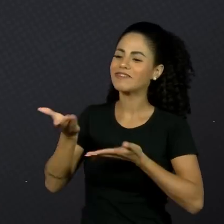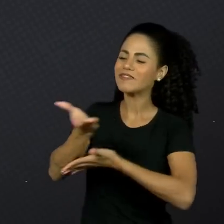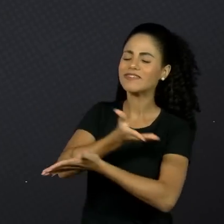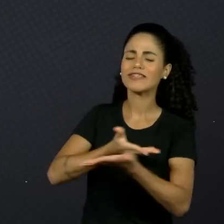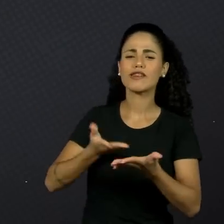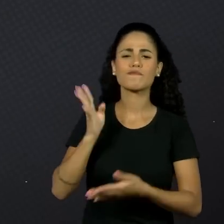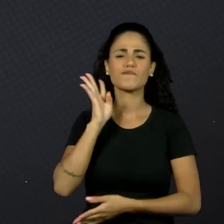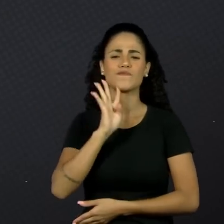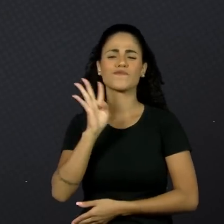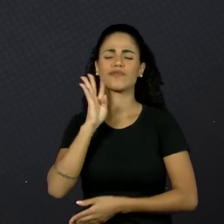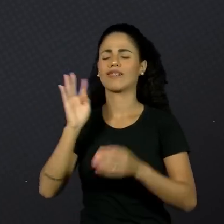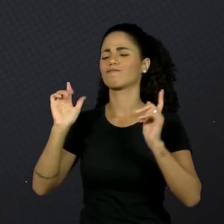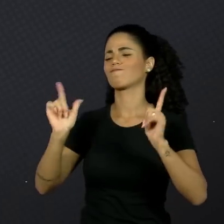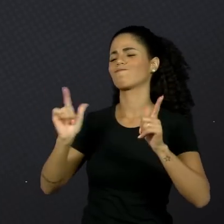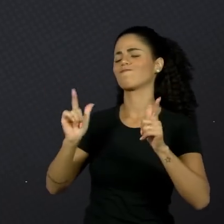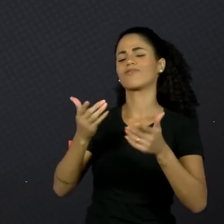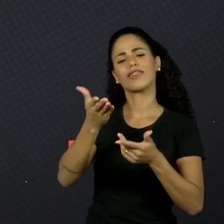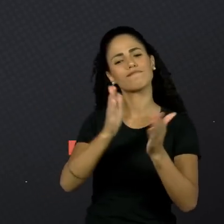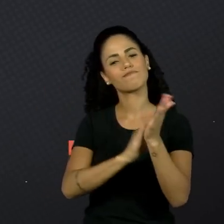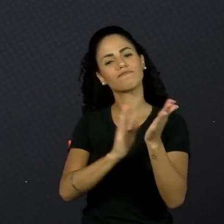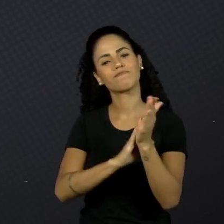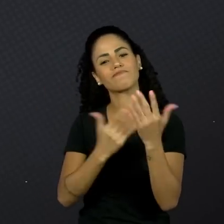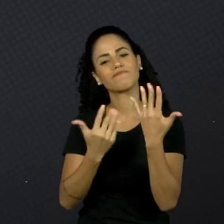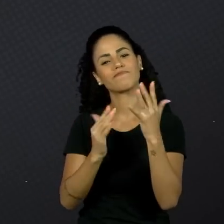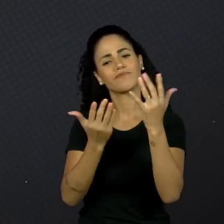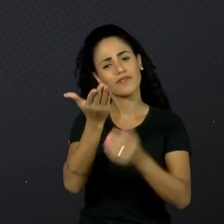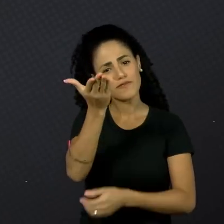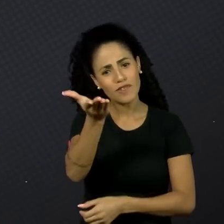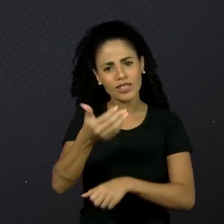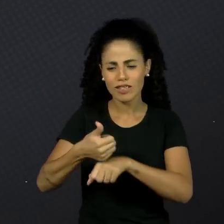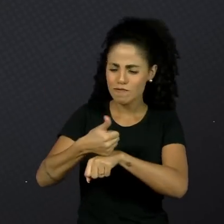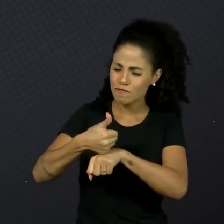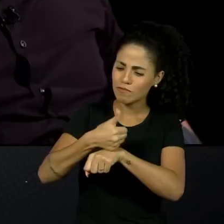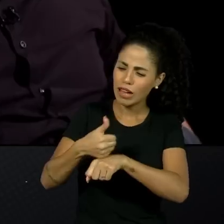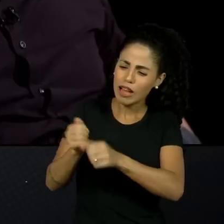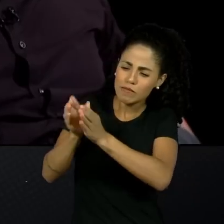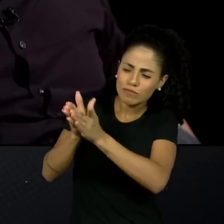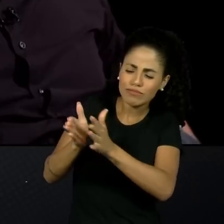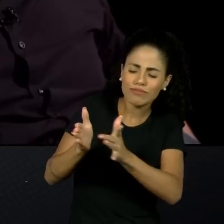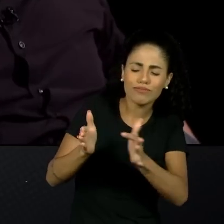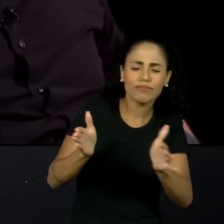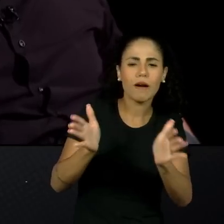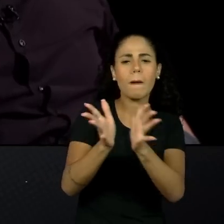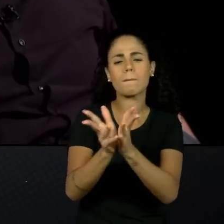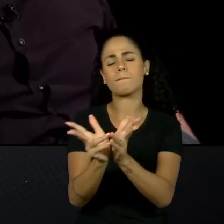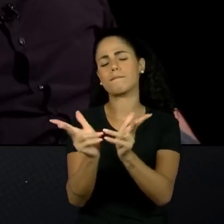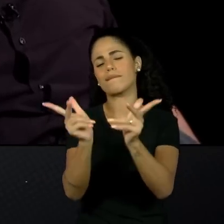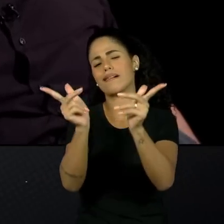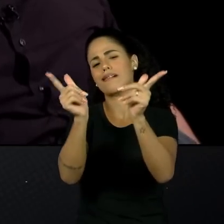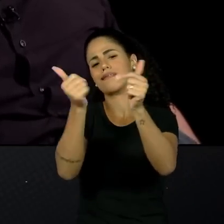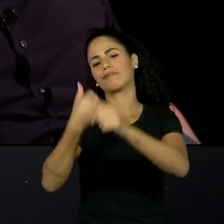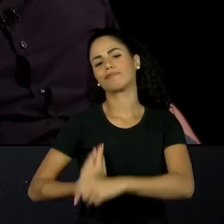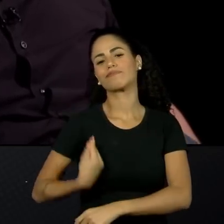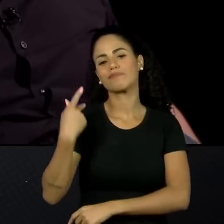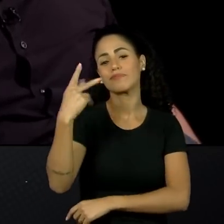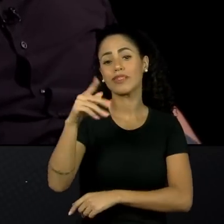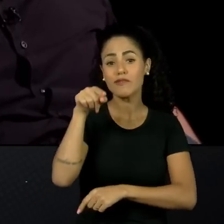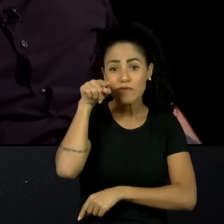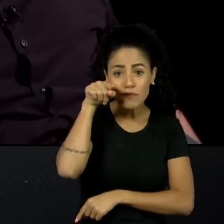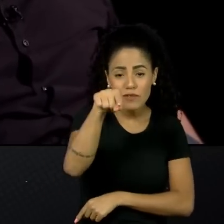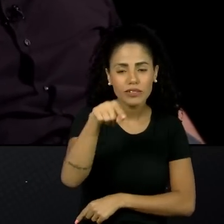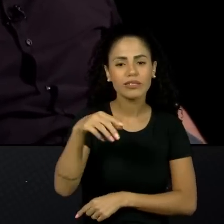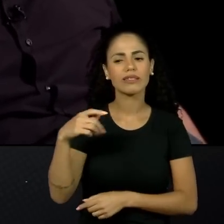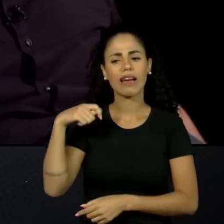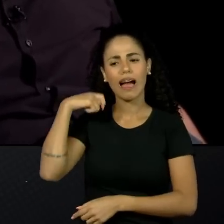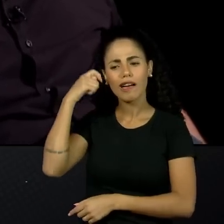Nossa Senhora. E eu queria te dar os parabéns por essa carreira maravilhosa que você construiu, tanto de ator e